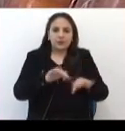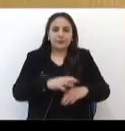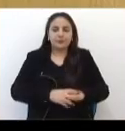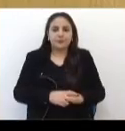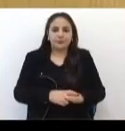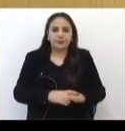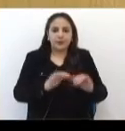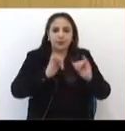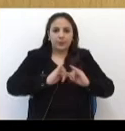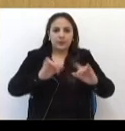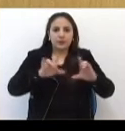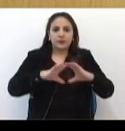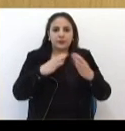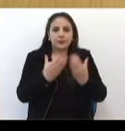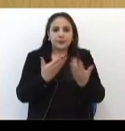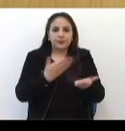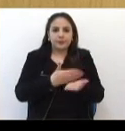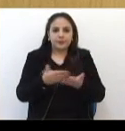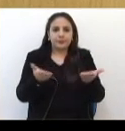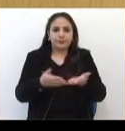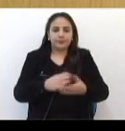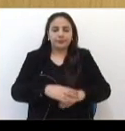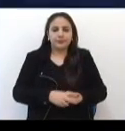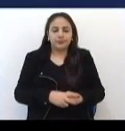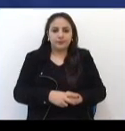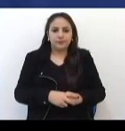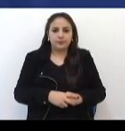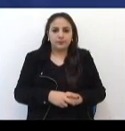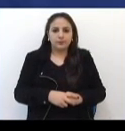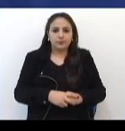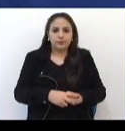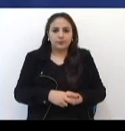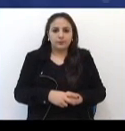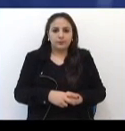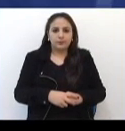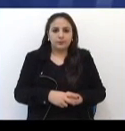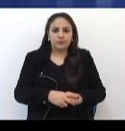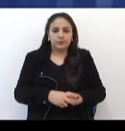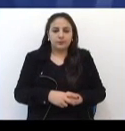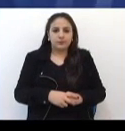final. O Jornal da Câmara já está no ar.